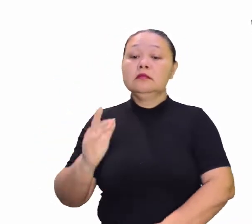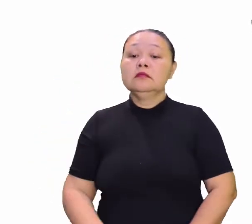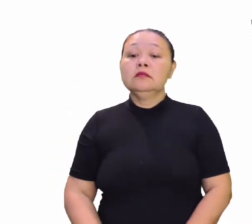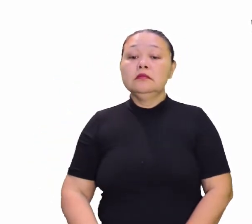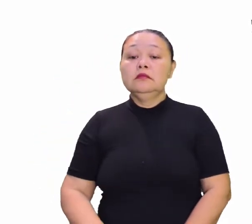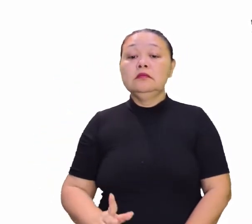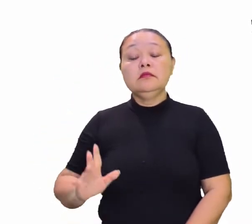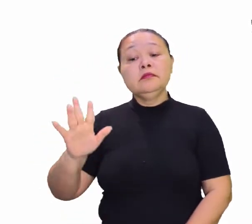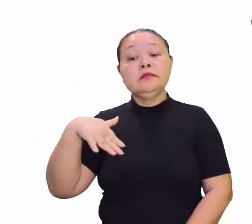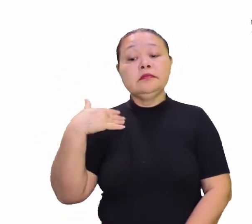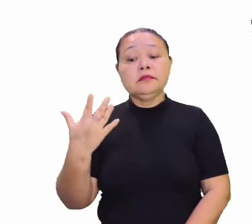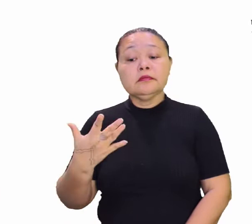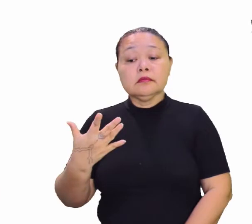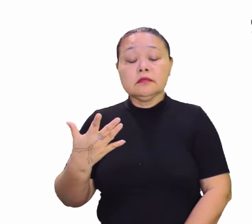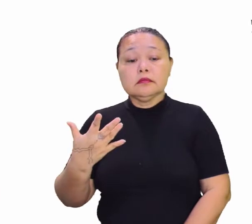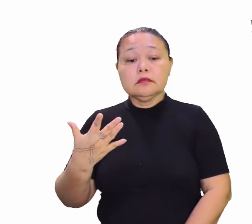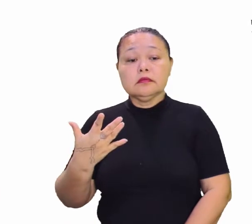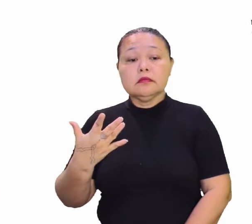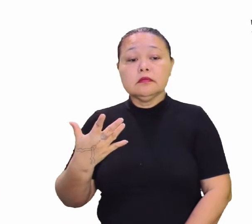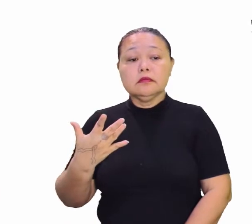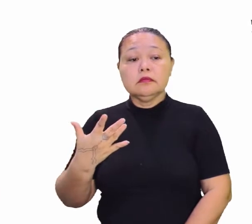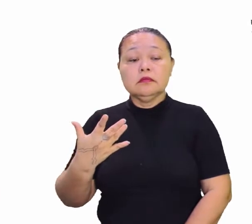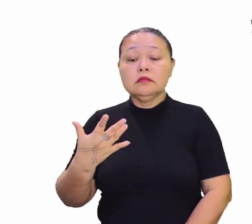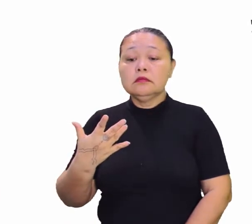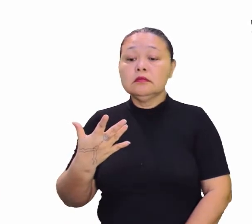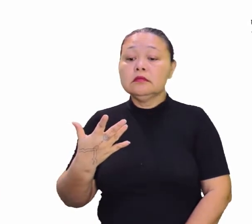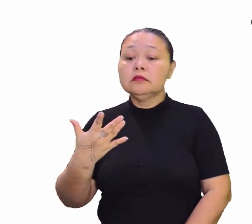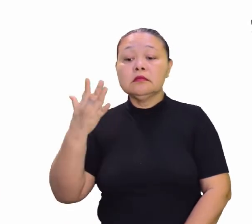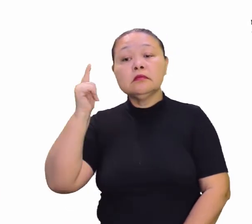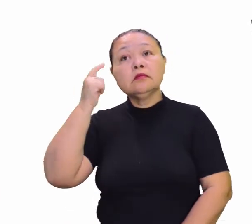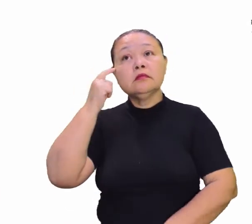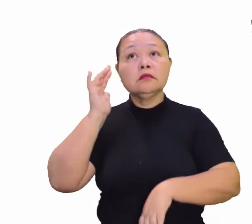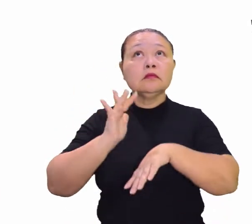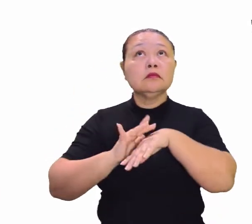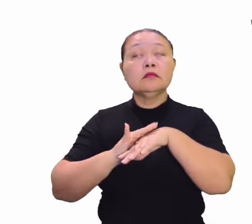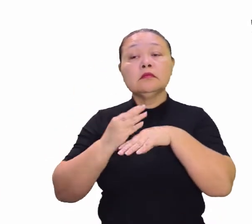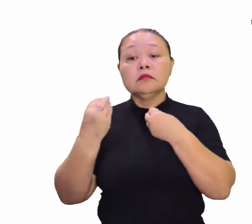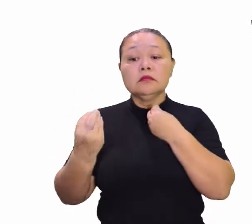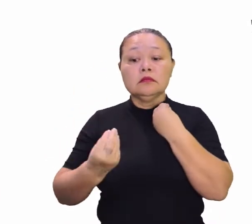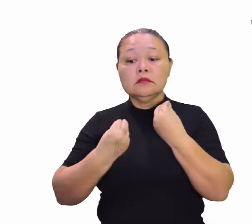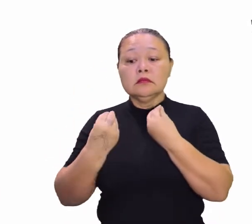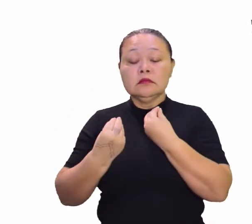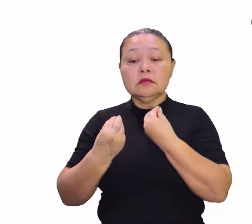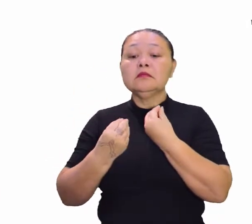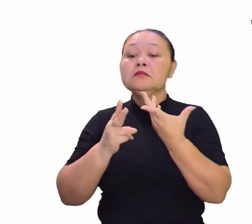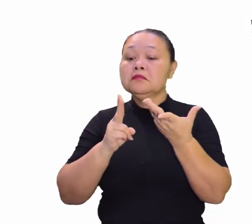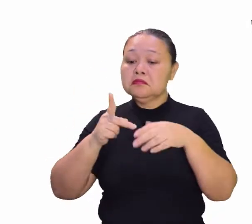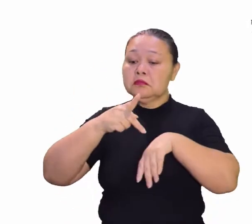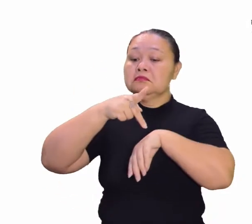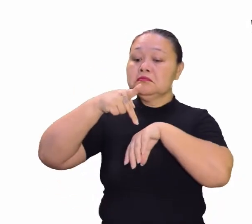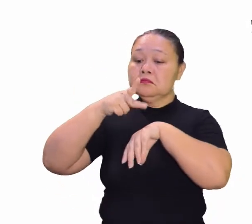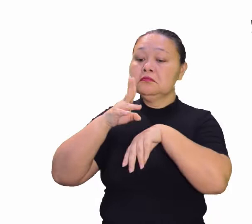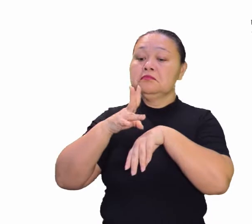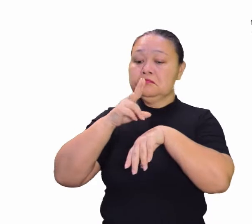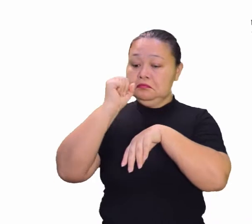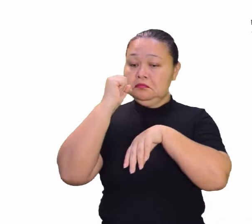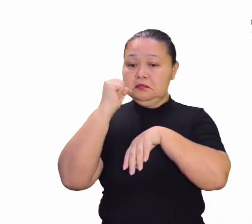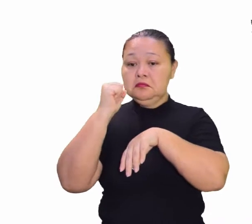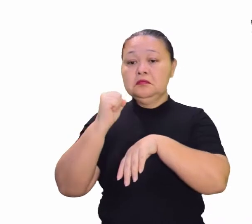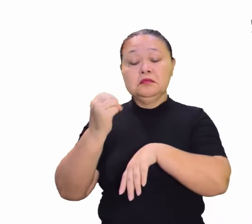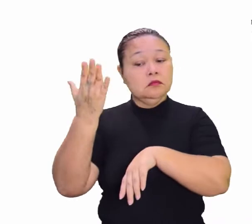isso? Então, só para a gente ter uma noção como eram potências na época.